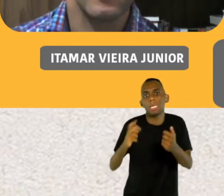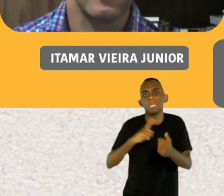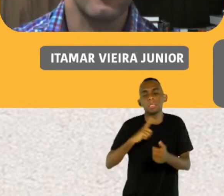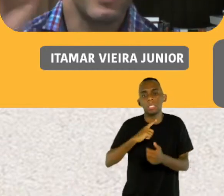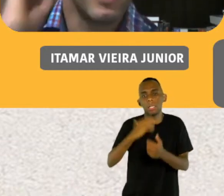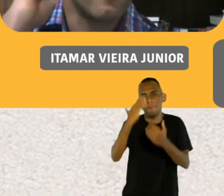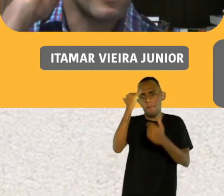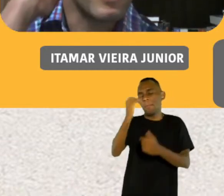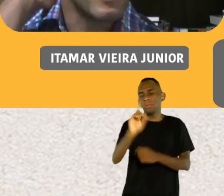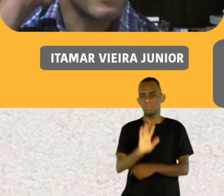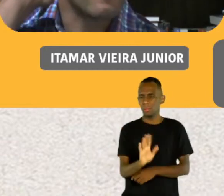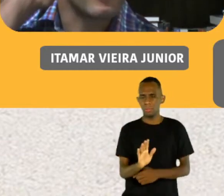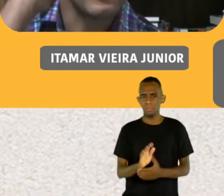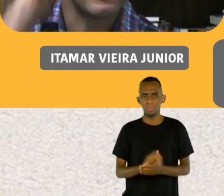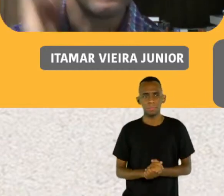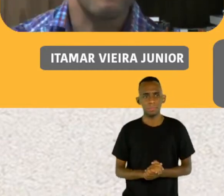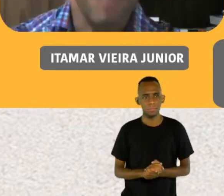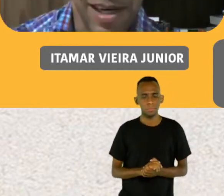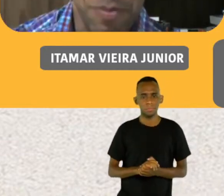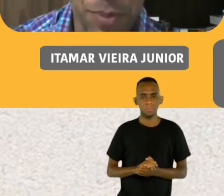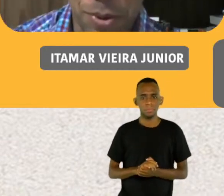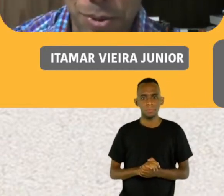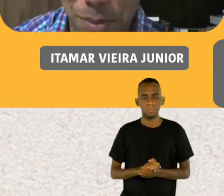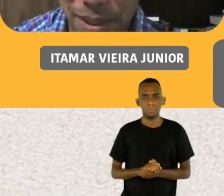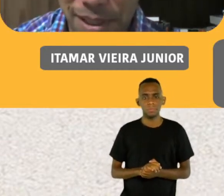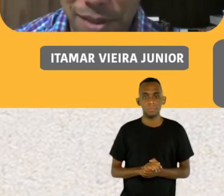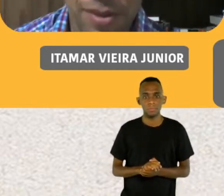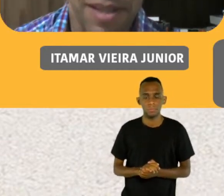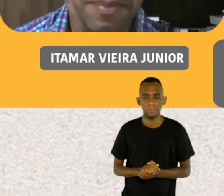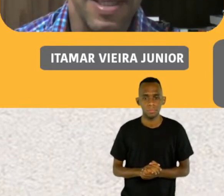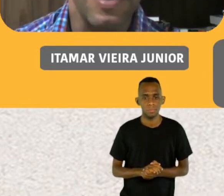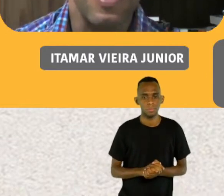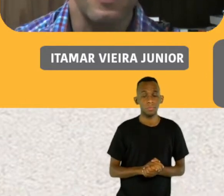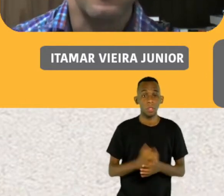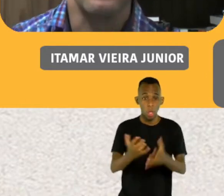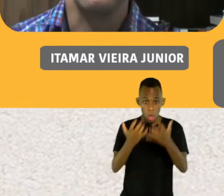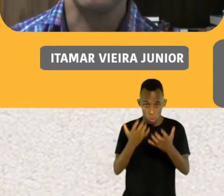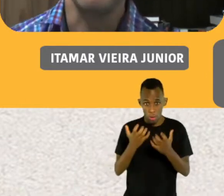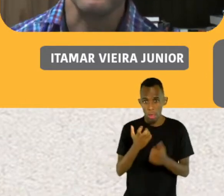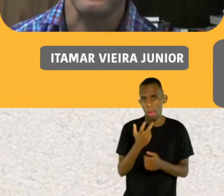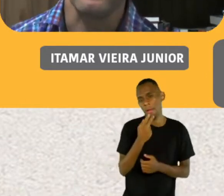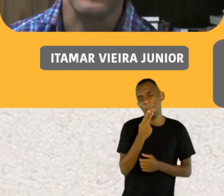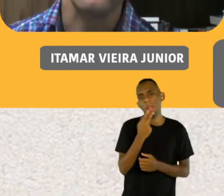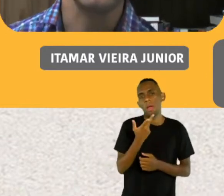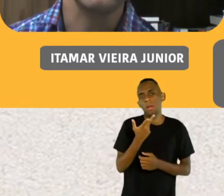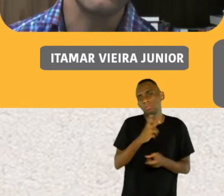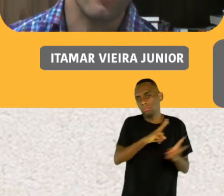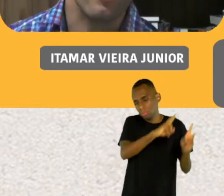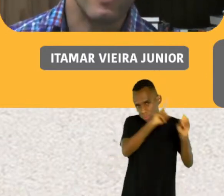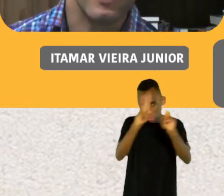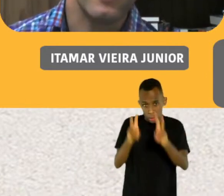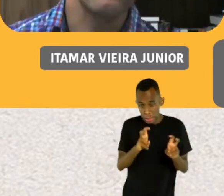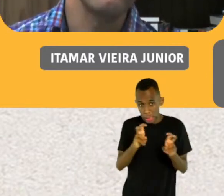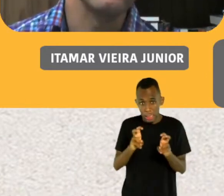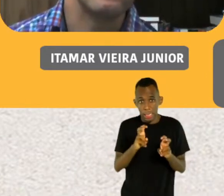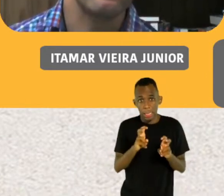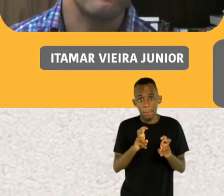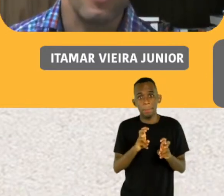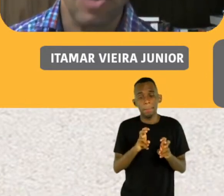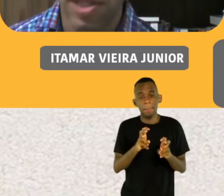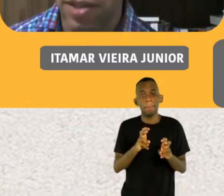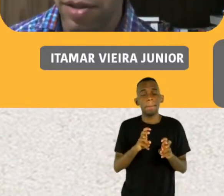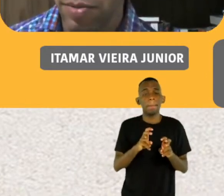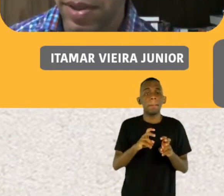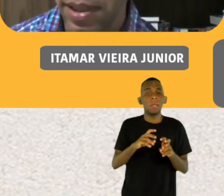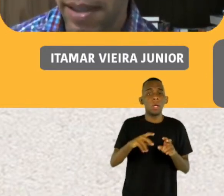Verdade, Sérgio. Eu queria falar um pouco sobre isso também, e aí pensando a história de Torturado, pensando